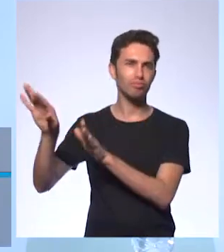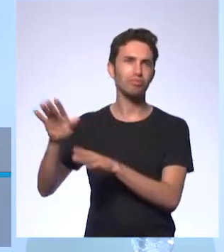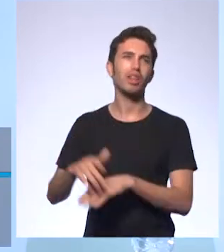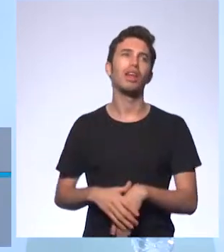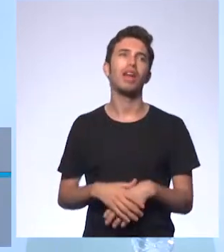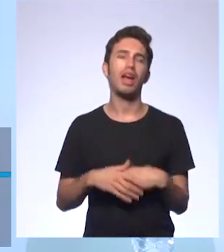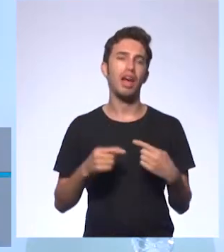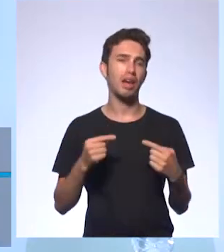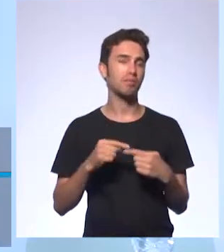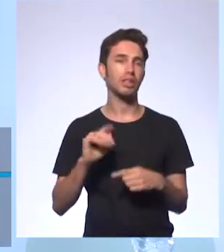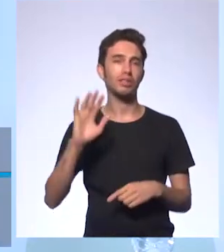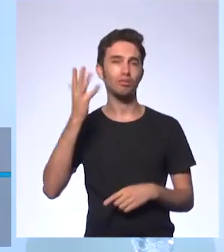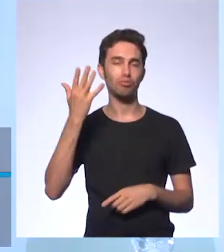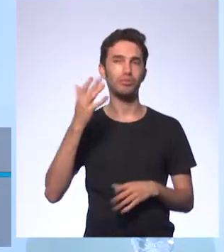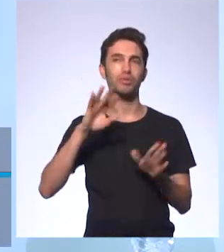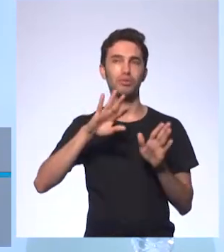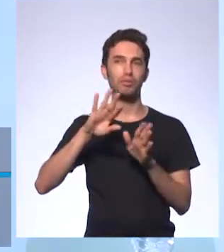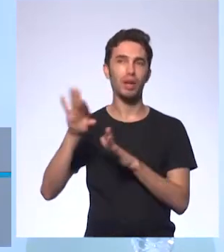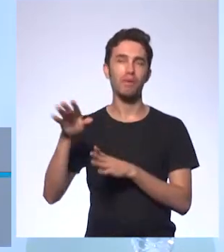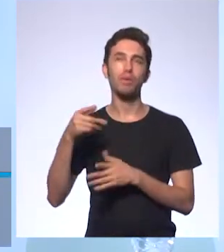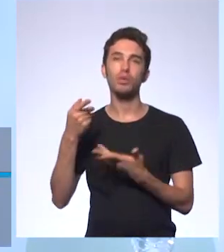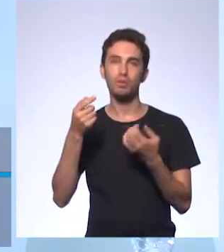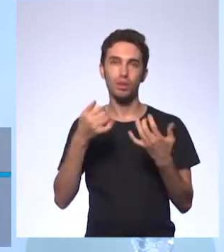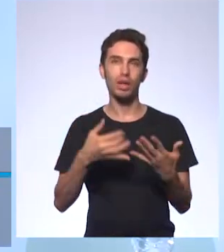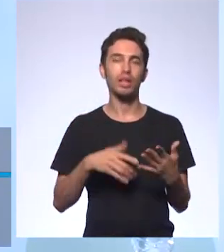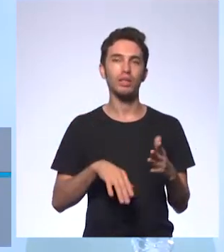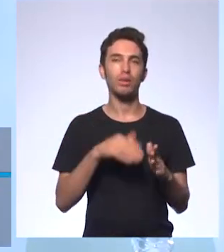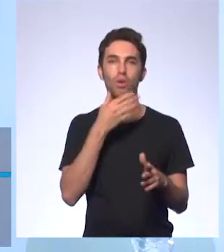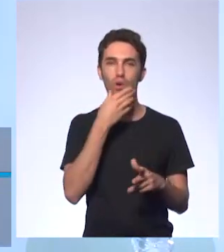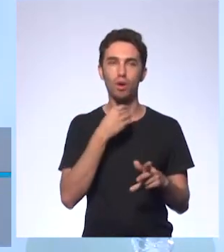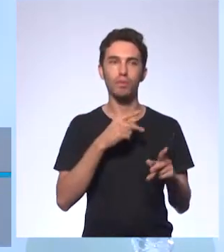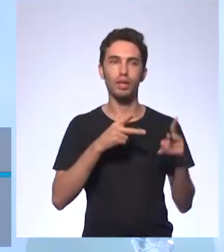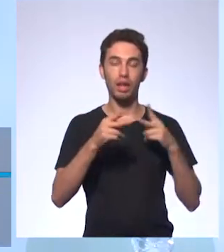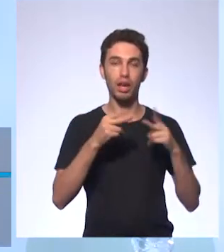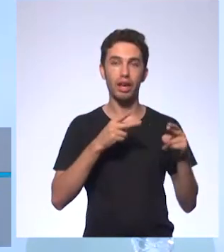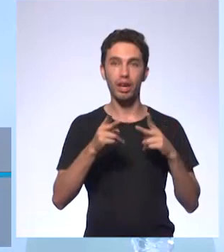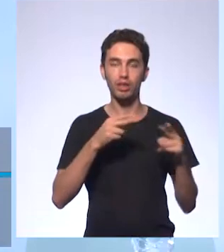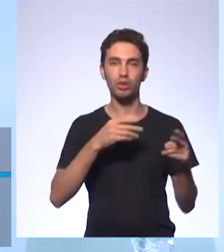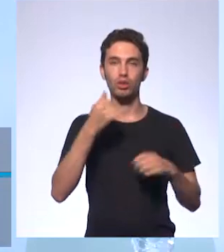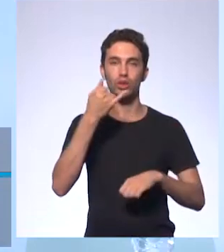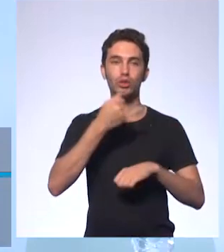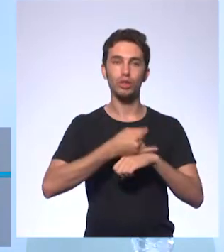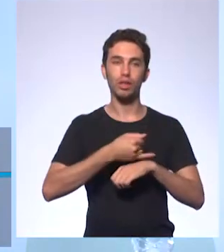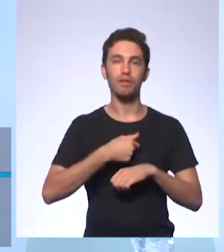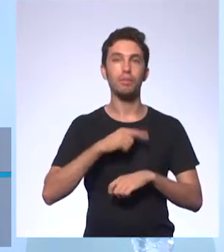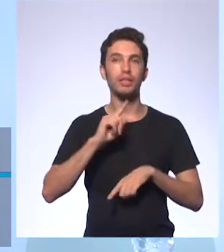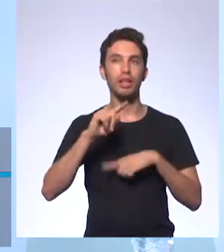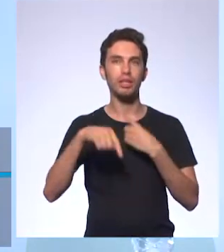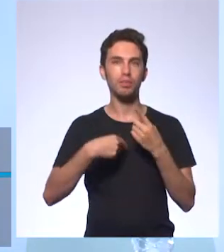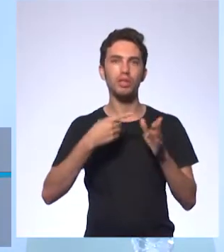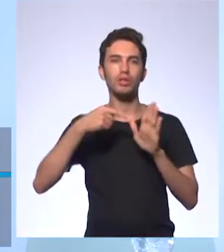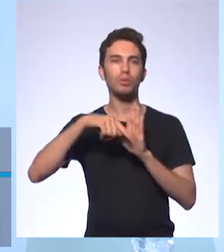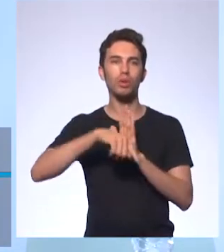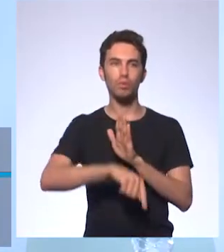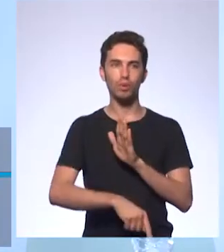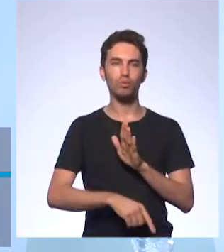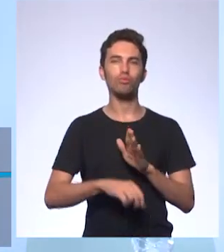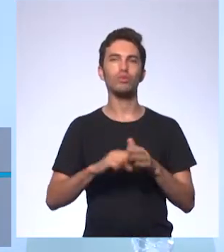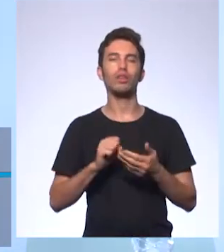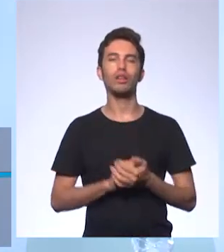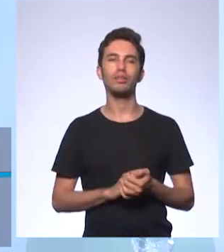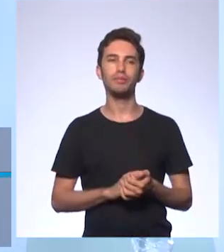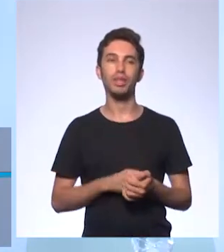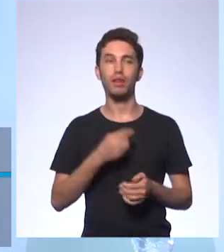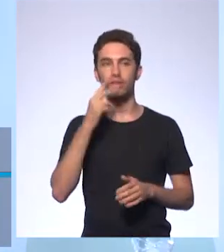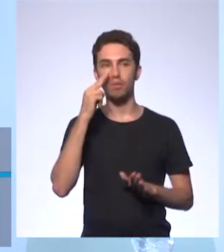É uma circunstância. Vamos ficar com o editor-chefe, mas a gente pode ter aí uma discussão com os alunos, aprofundar isso com os alunos. Então, vamos